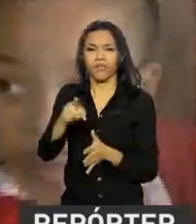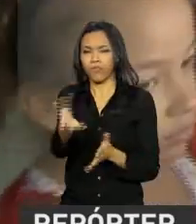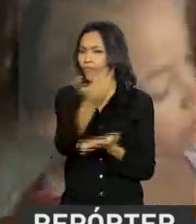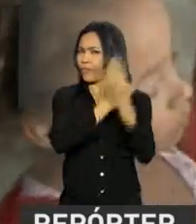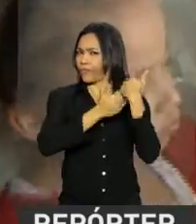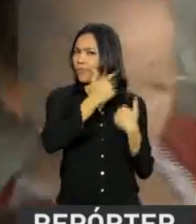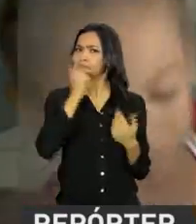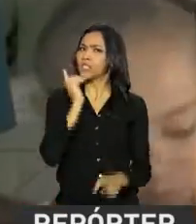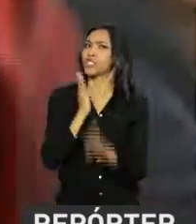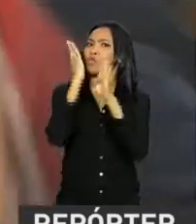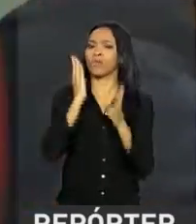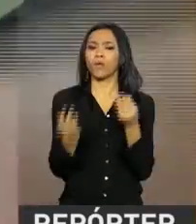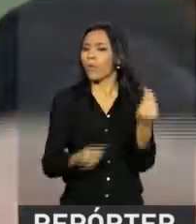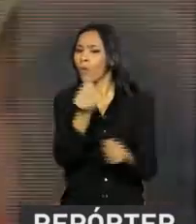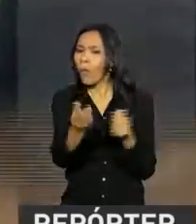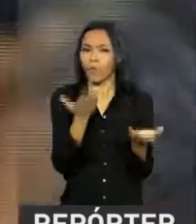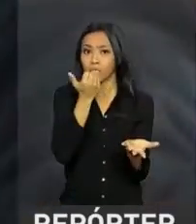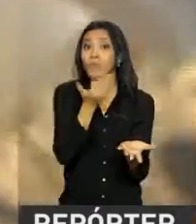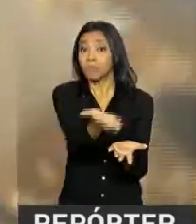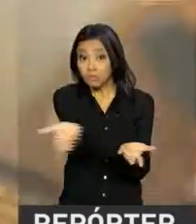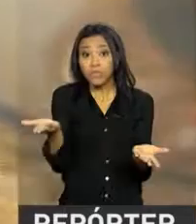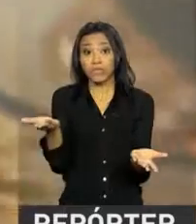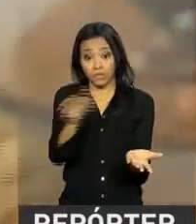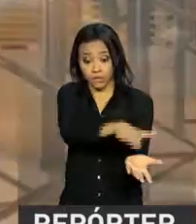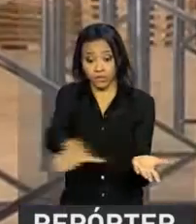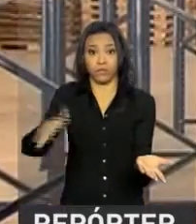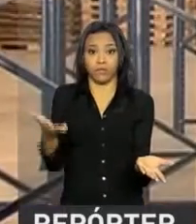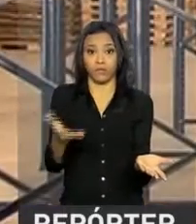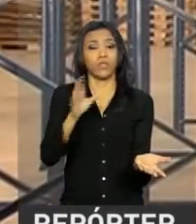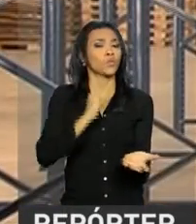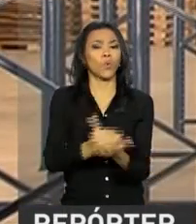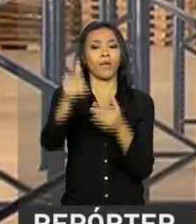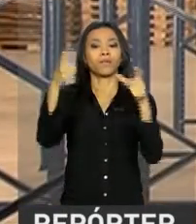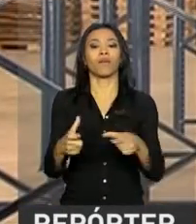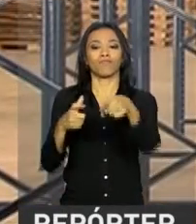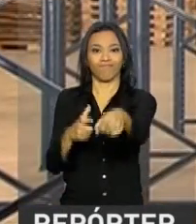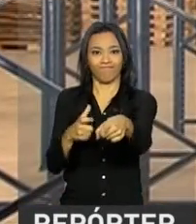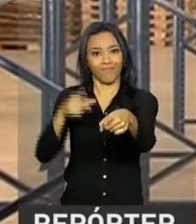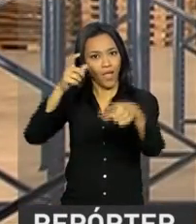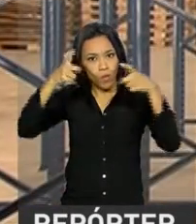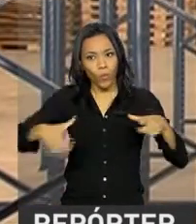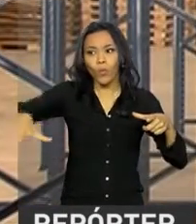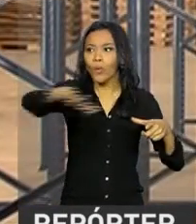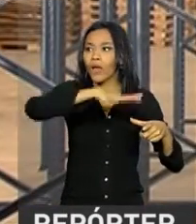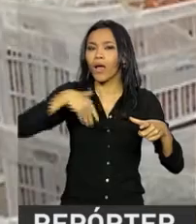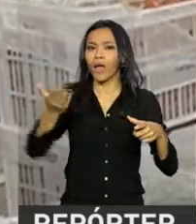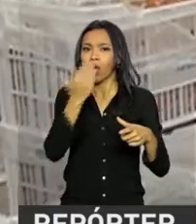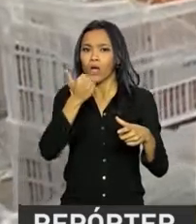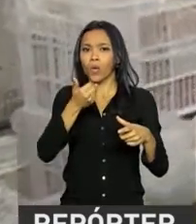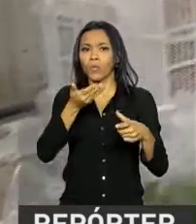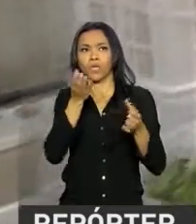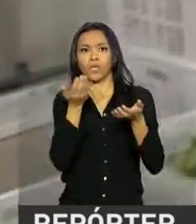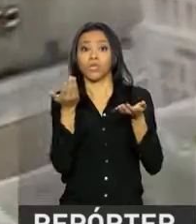para descobrir de onde vem boa parte dessa comida tudo começa aqui é o centro de armazenagem e distribuição